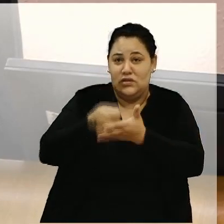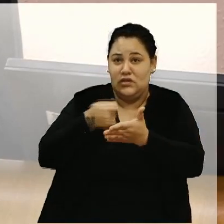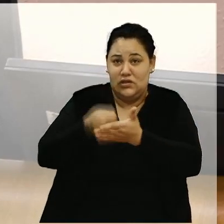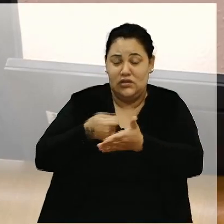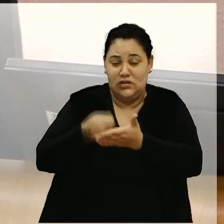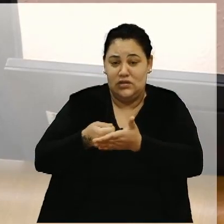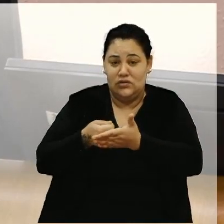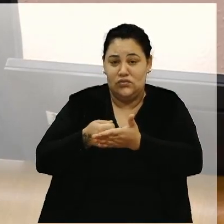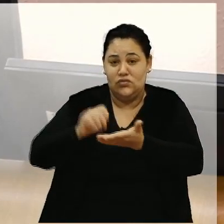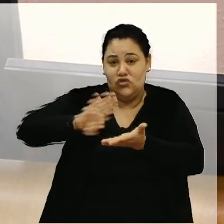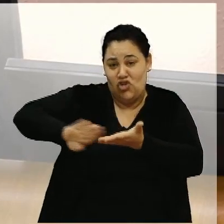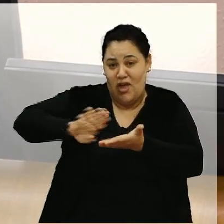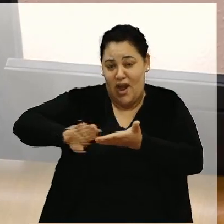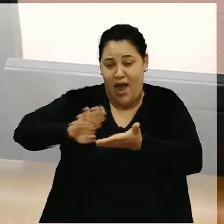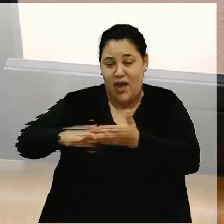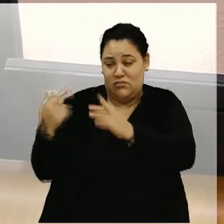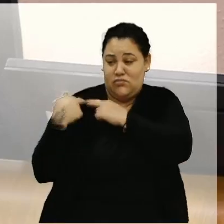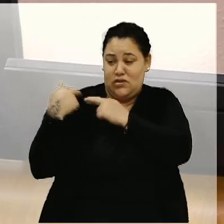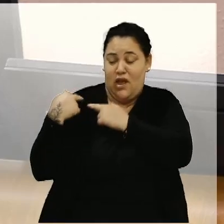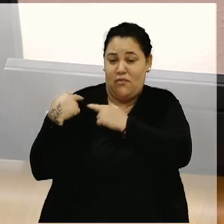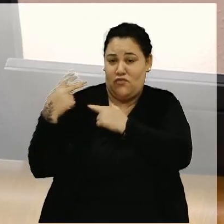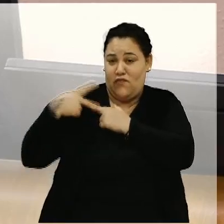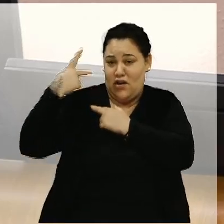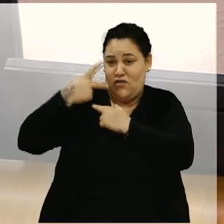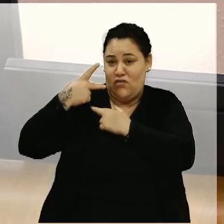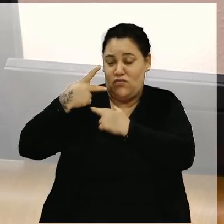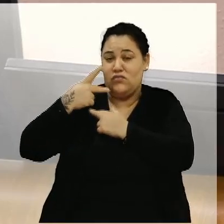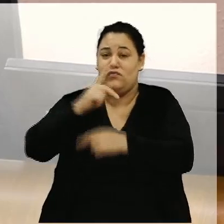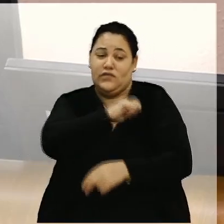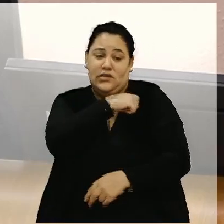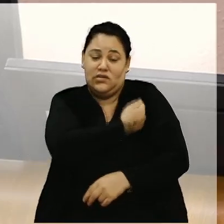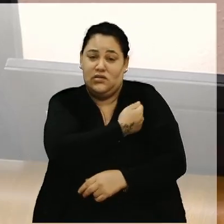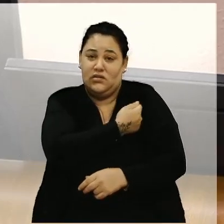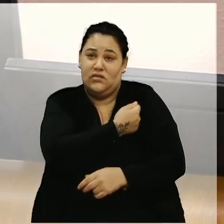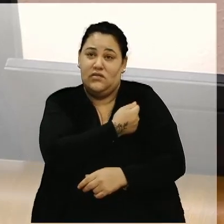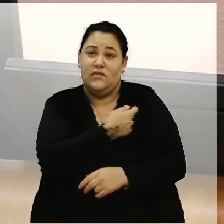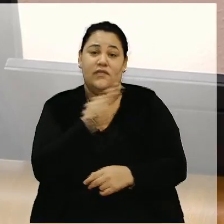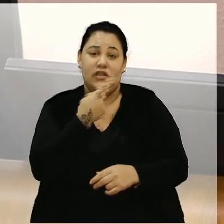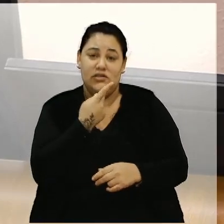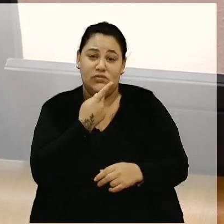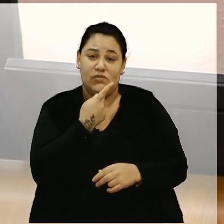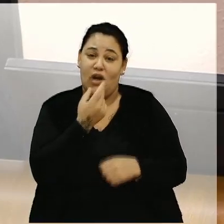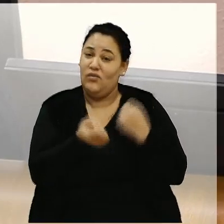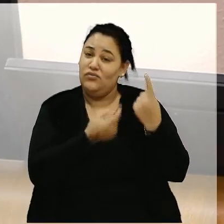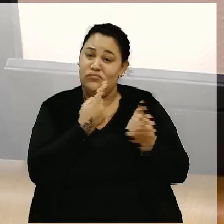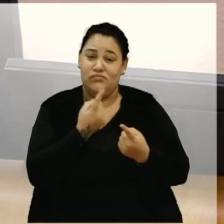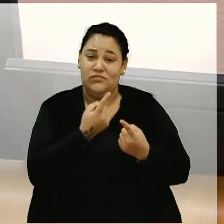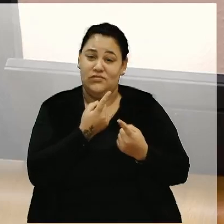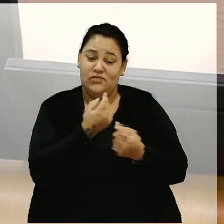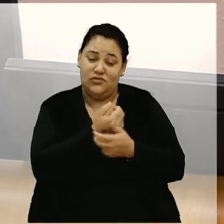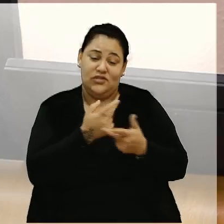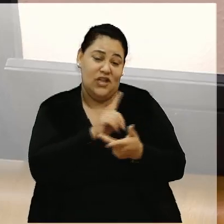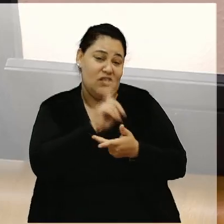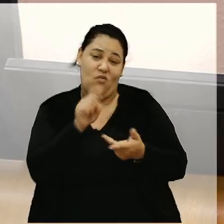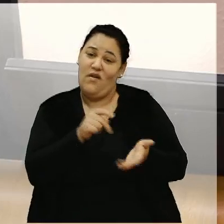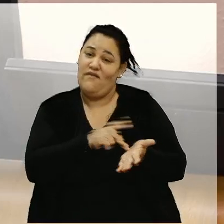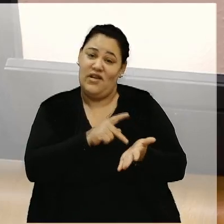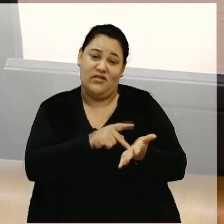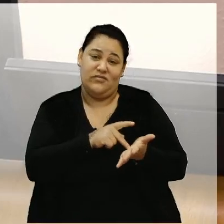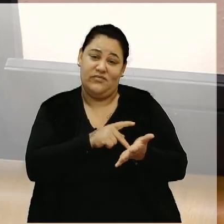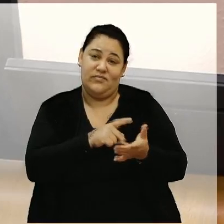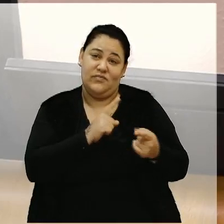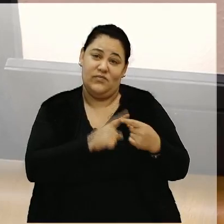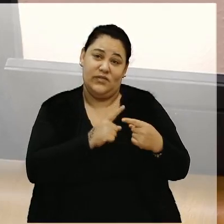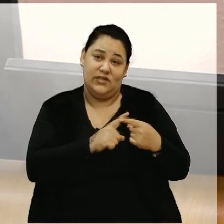de fiscalizar, inclusive com algumas inverdades que eu posso dizer aqui, porque naquele dia não existia nenhuma